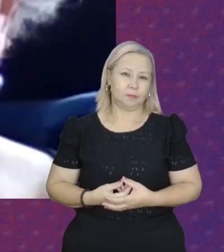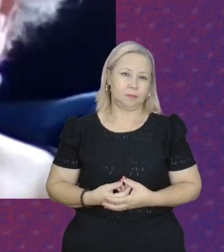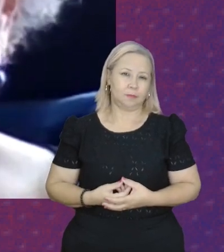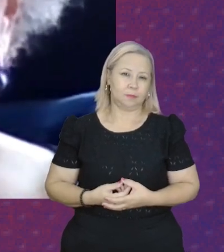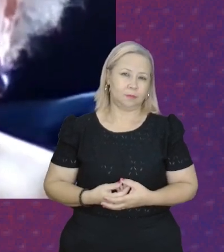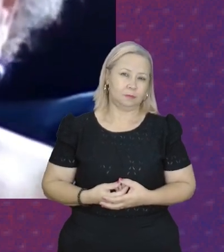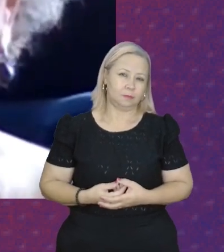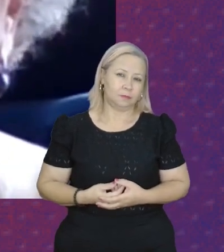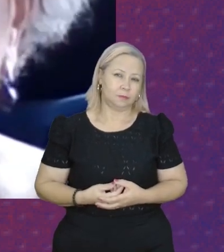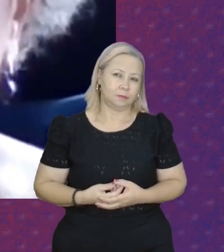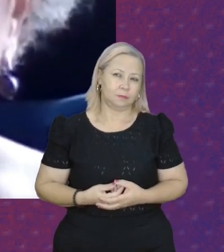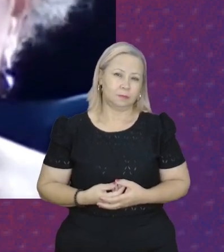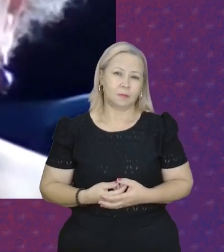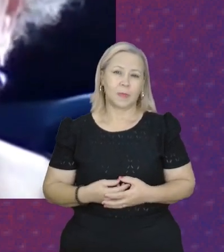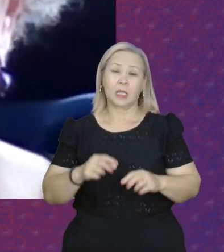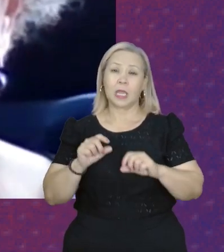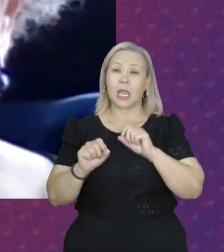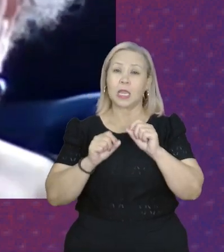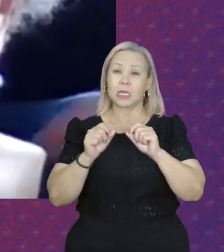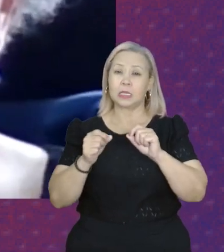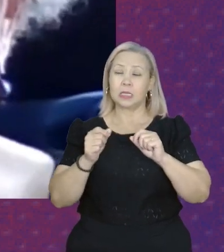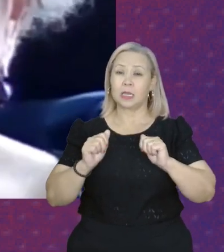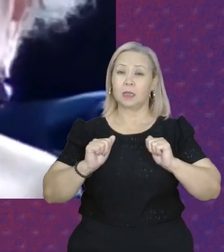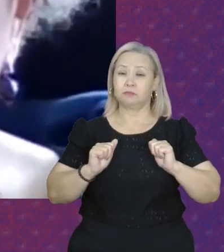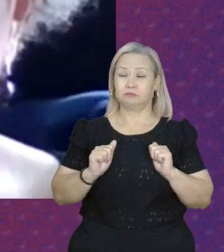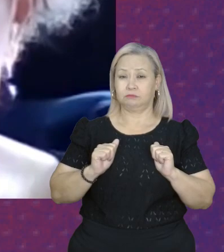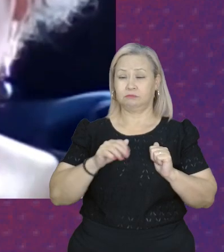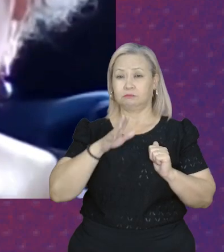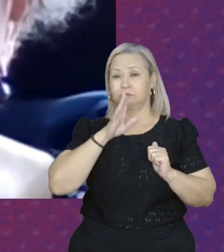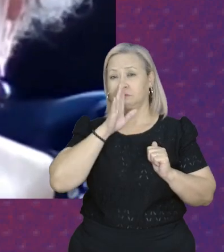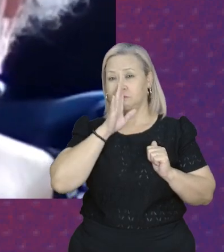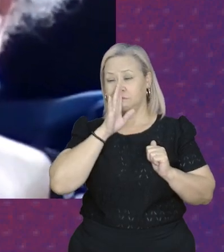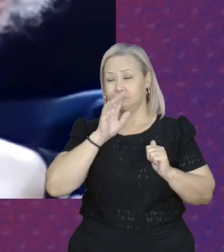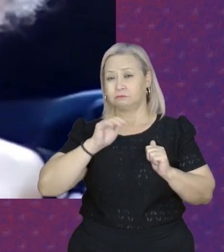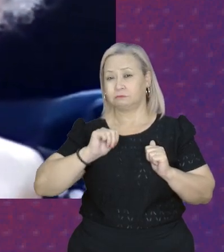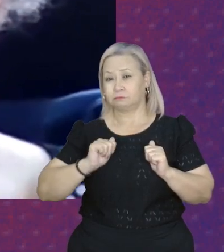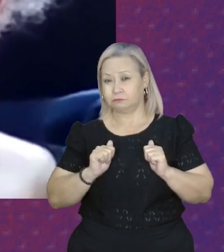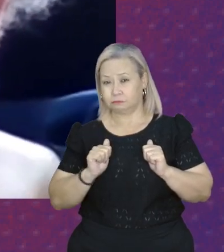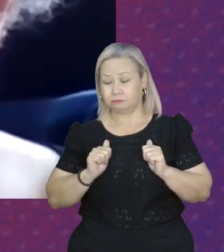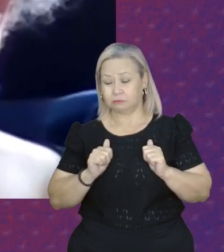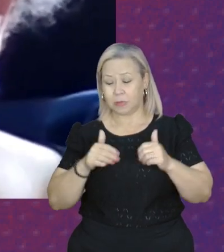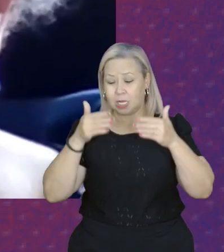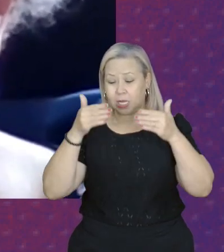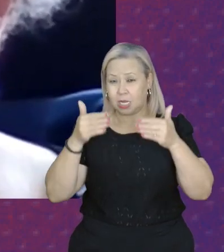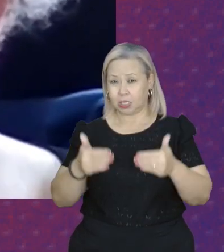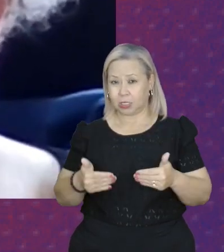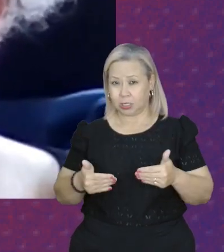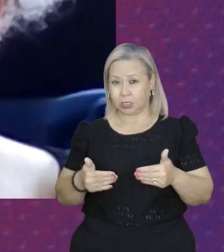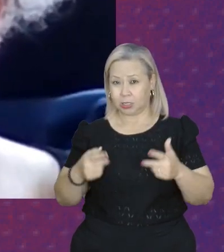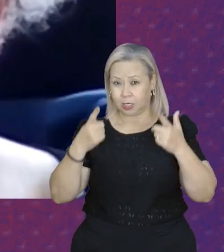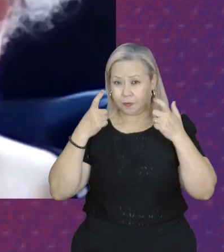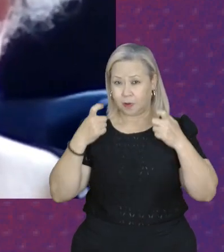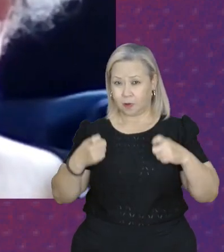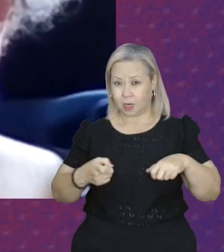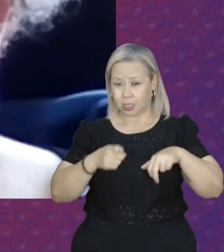E quem cala diante das violências de gênero